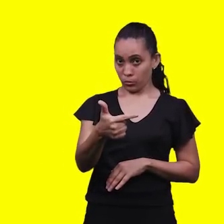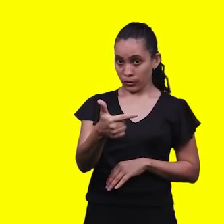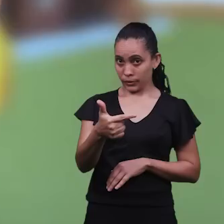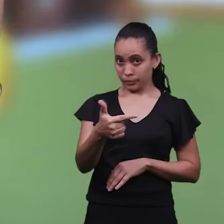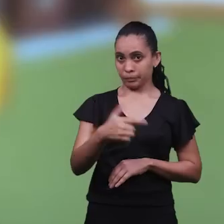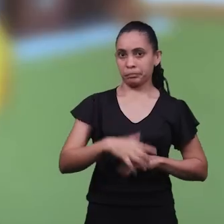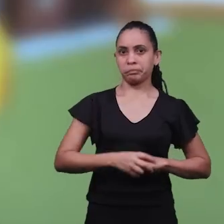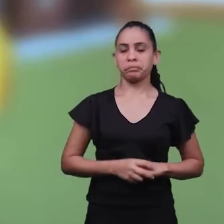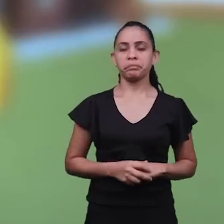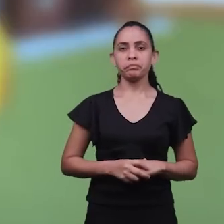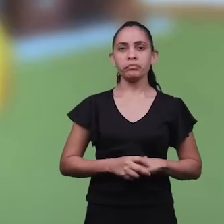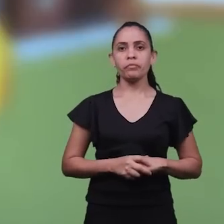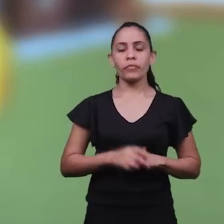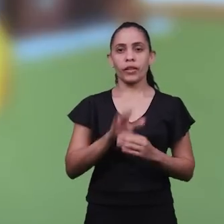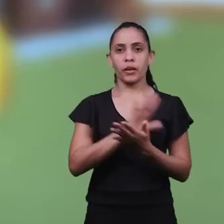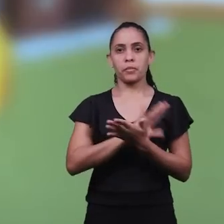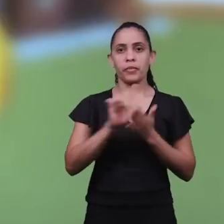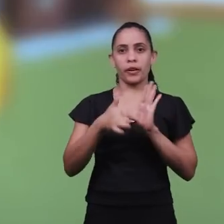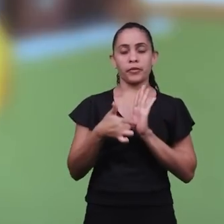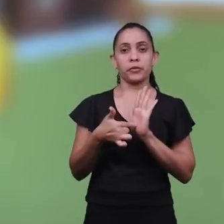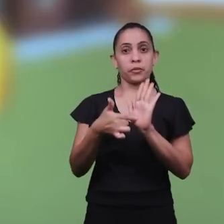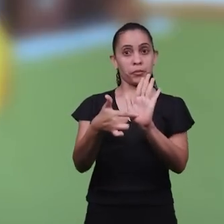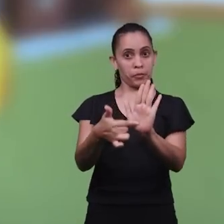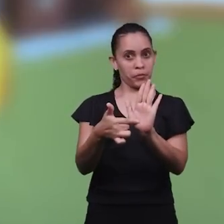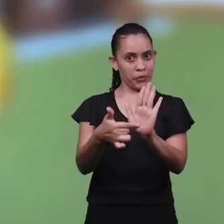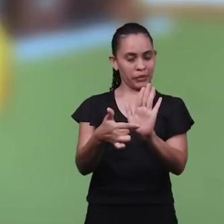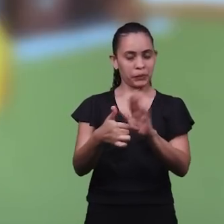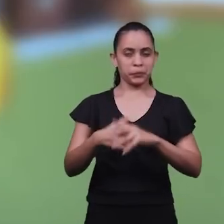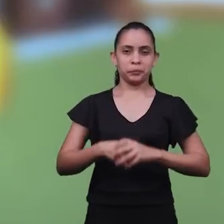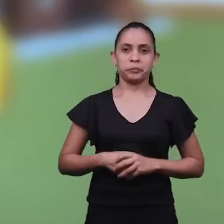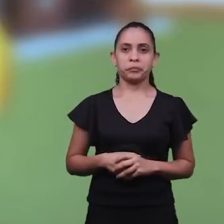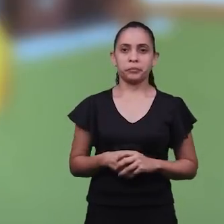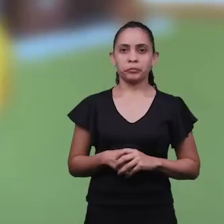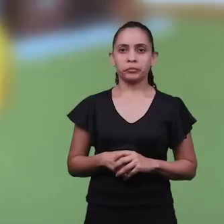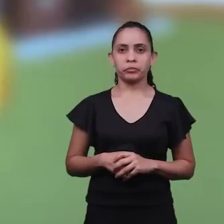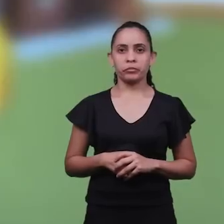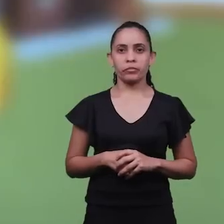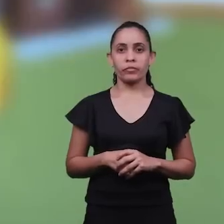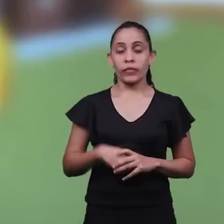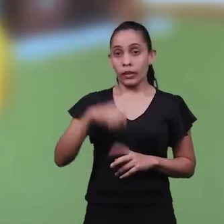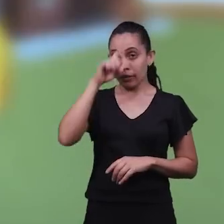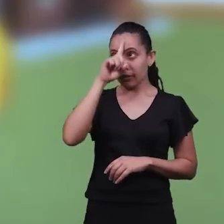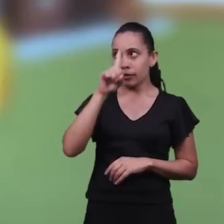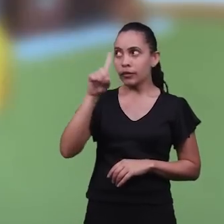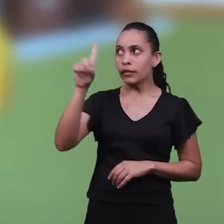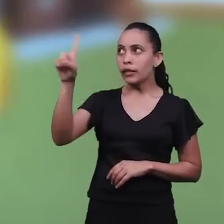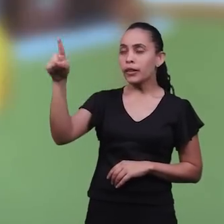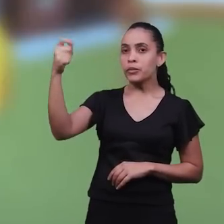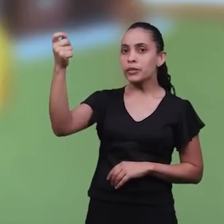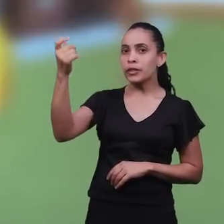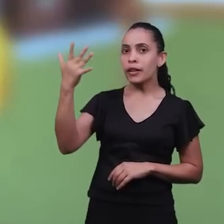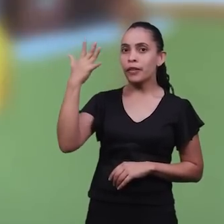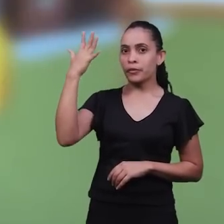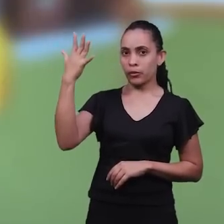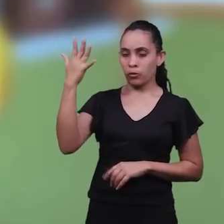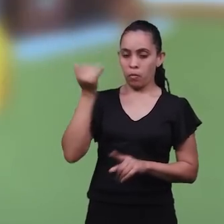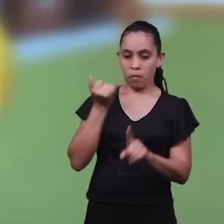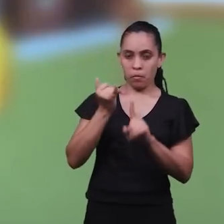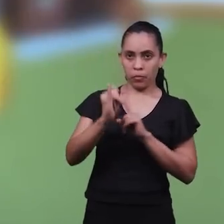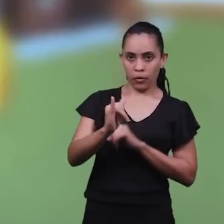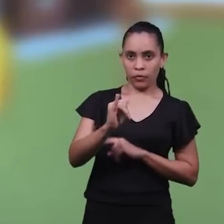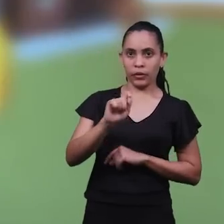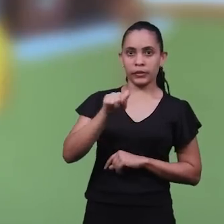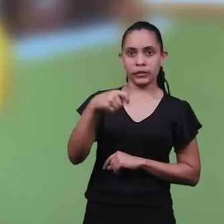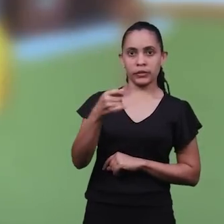2. A palavra de Deus nos conta que Deus revelou a Isaías